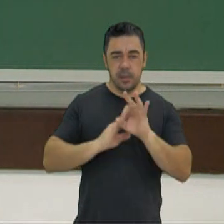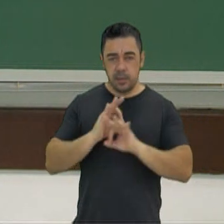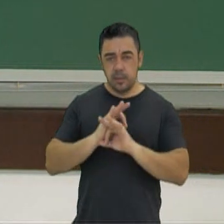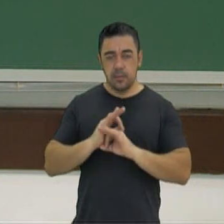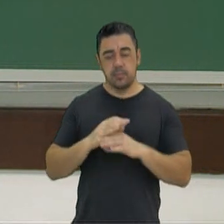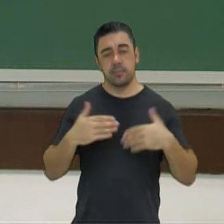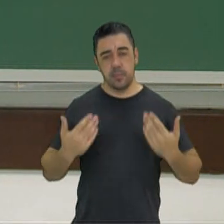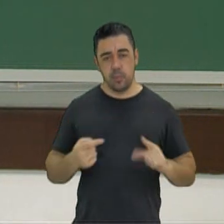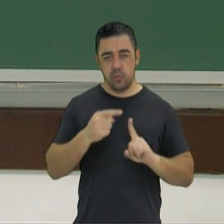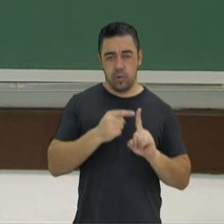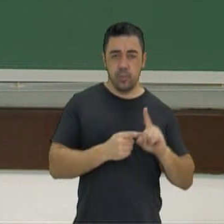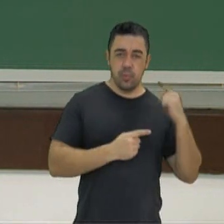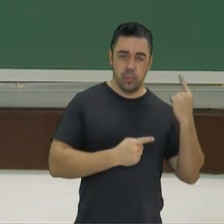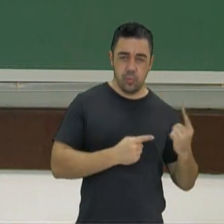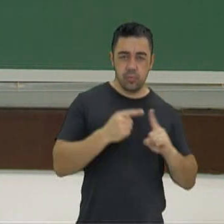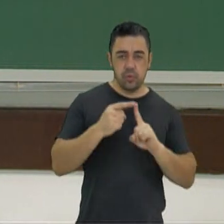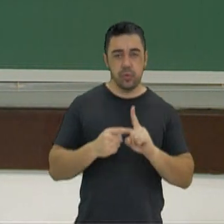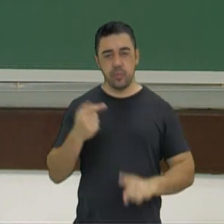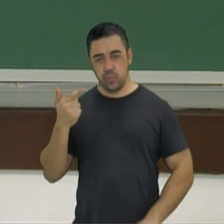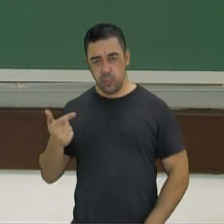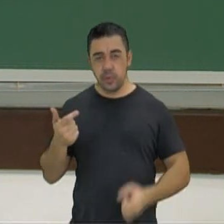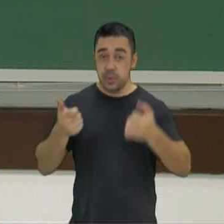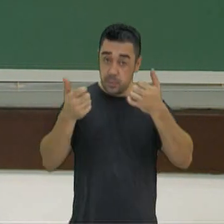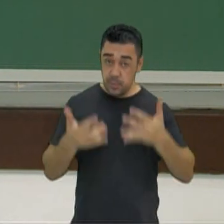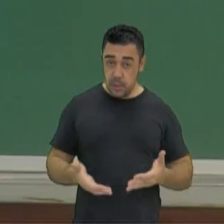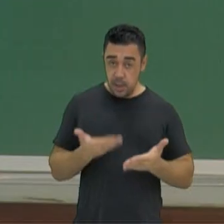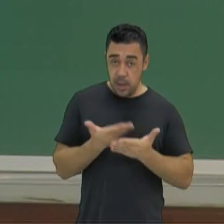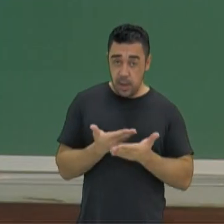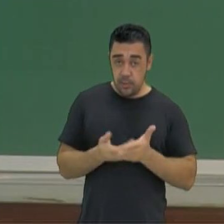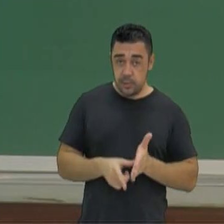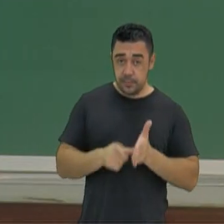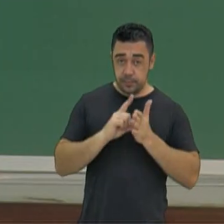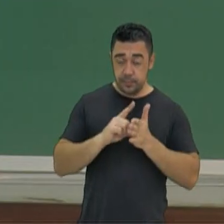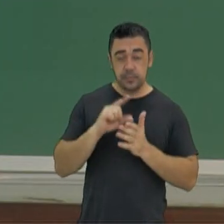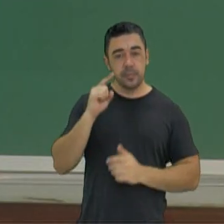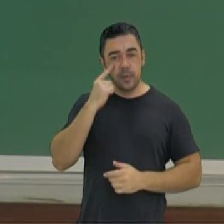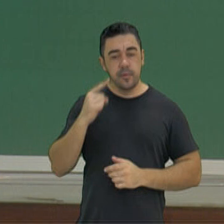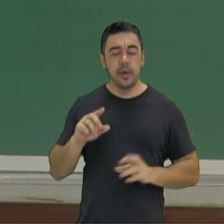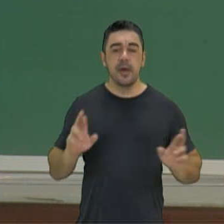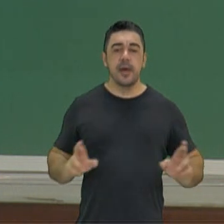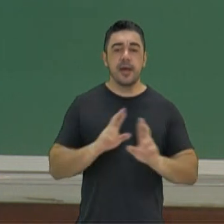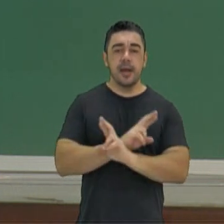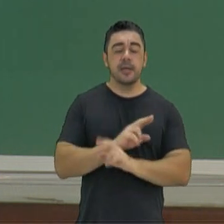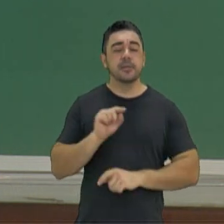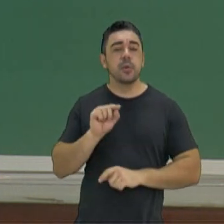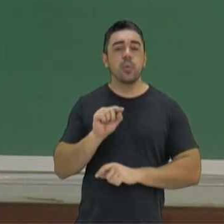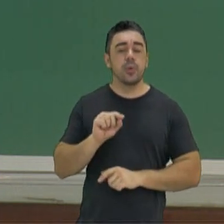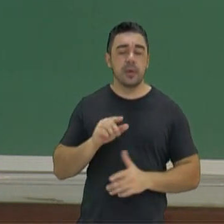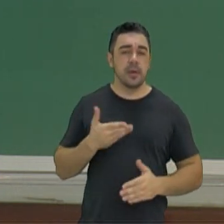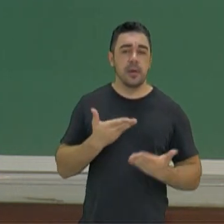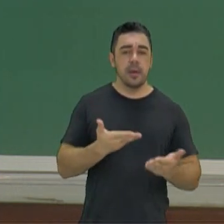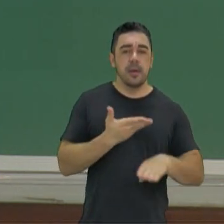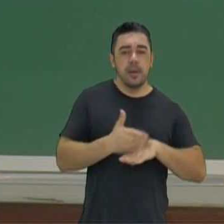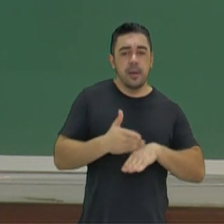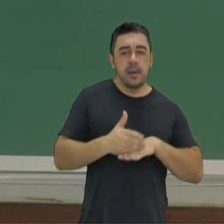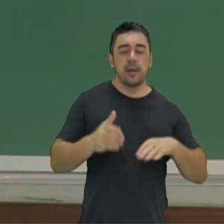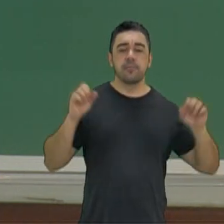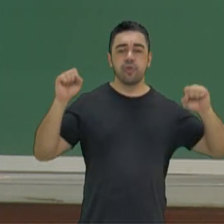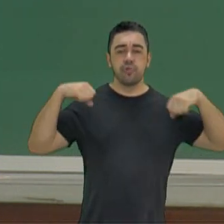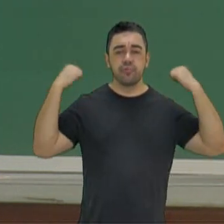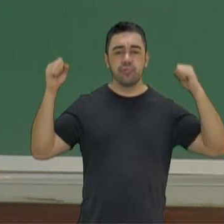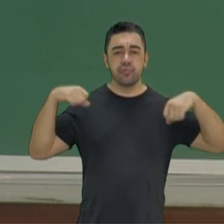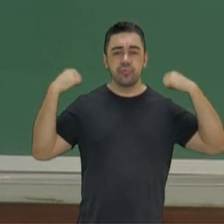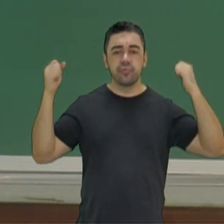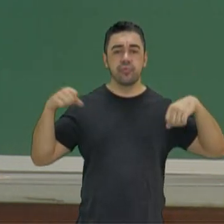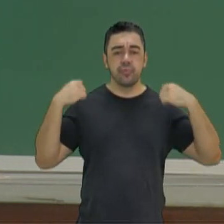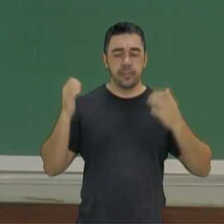dois tipos de diabetes que nós abordamos na outra aula e a relação que nós fizemos com o exercício físico. Então, é importante